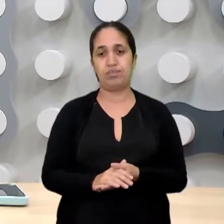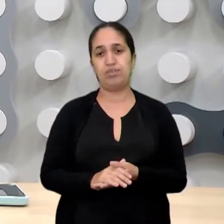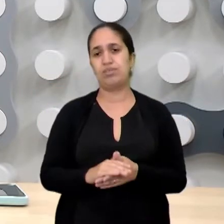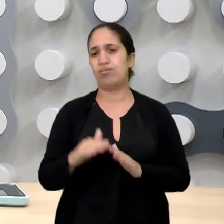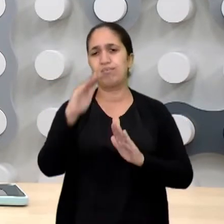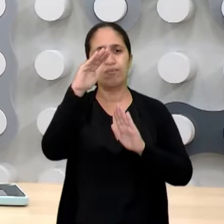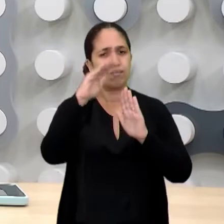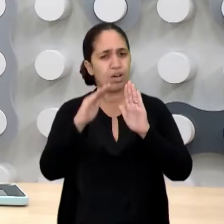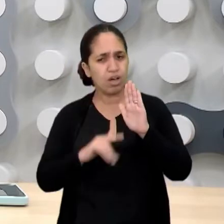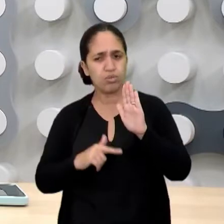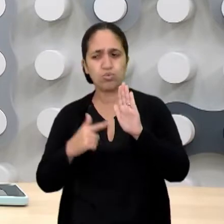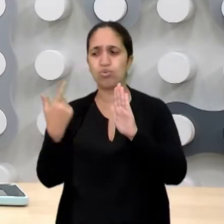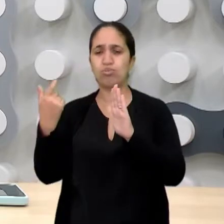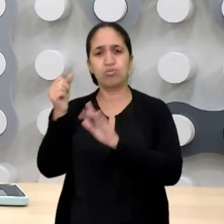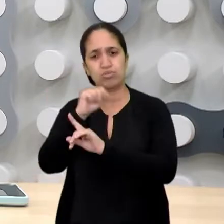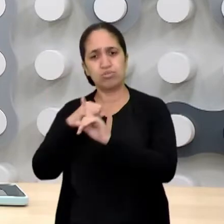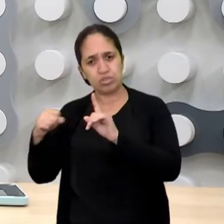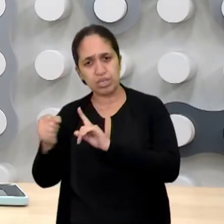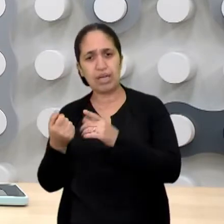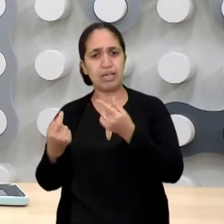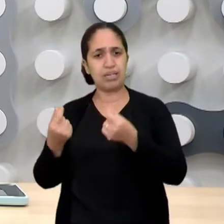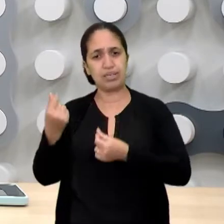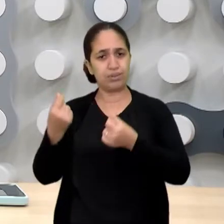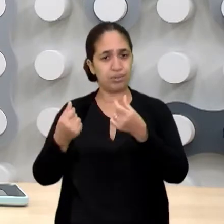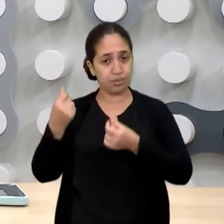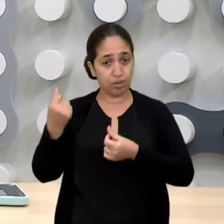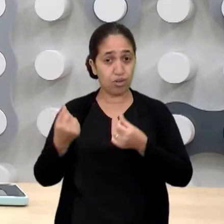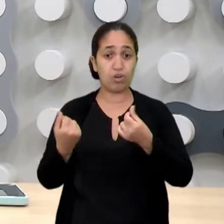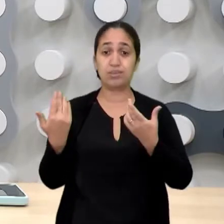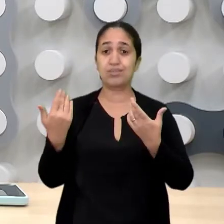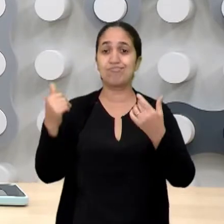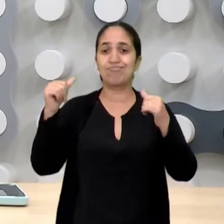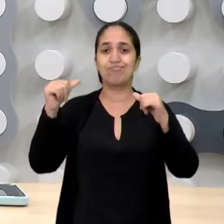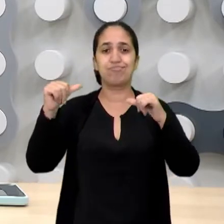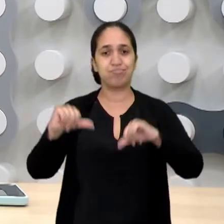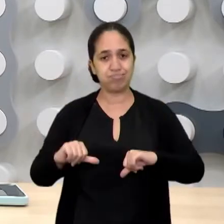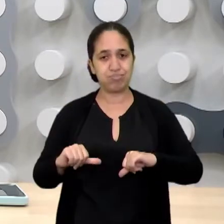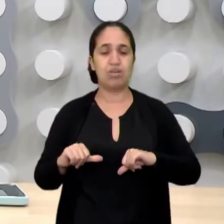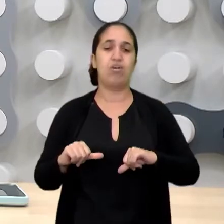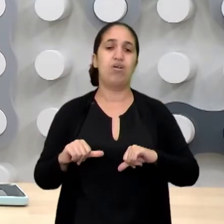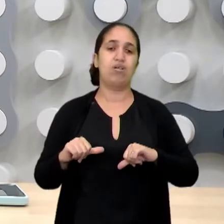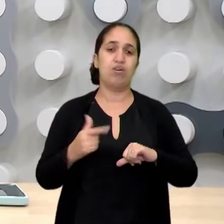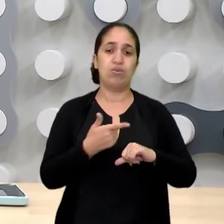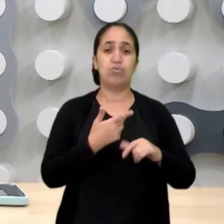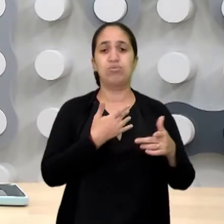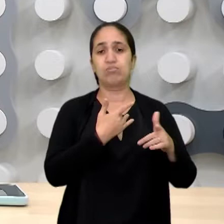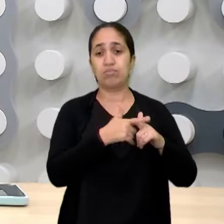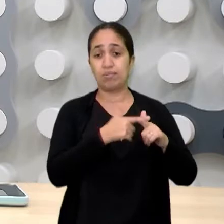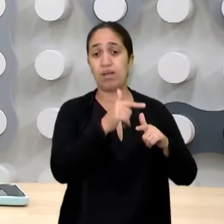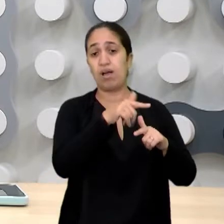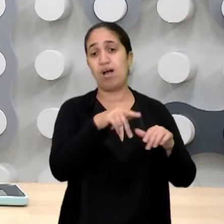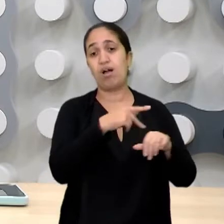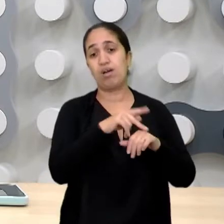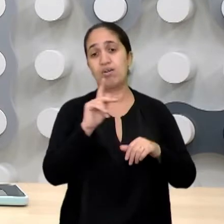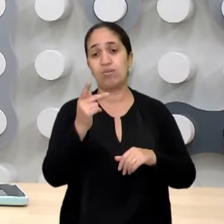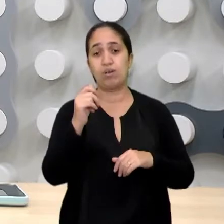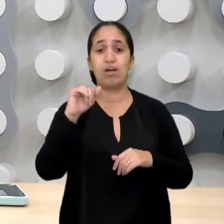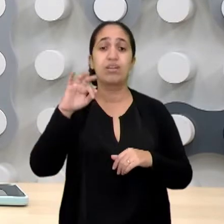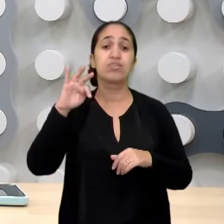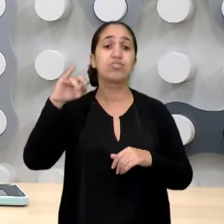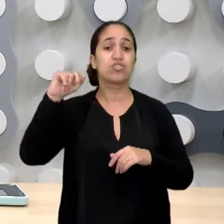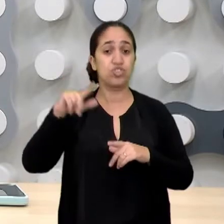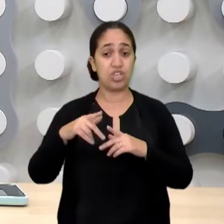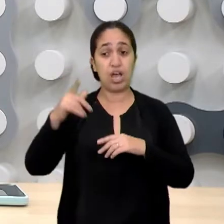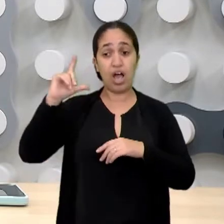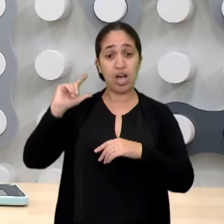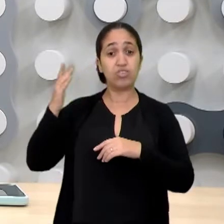fatores sociais, fatores econômicos aí acabaram agravando cada vez mais, né, o Haiti, que antes desse terremoto já tinha